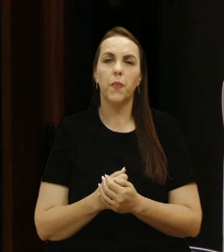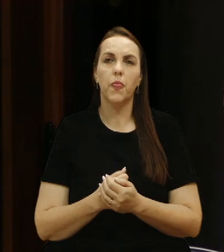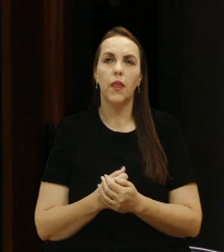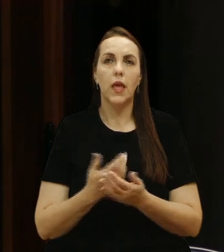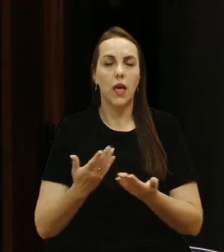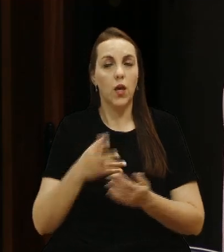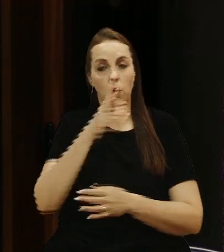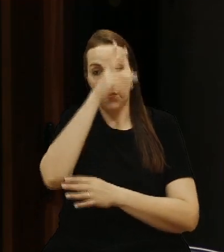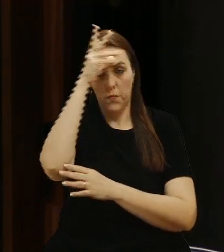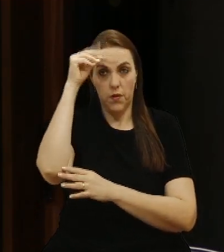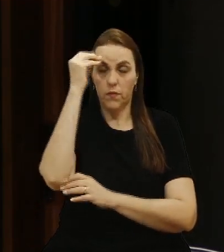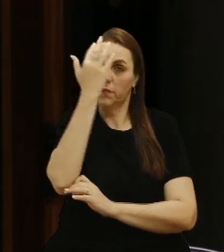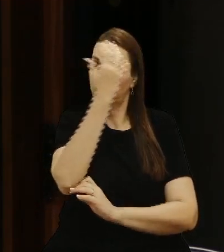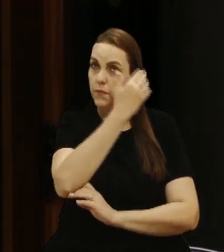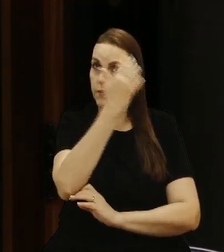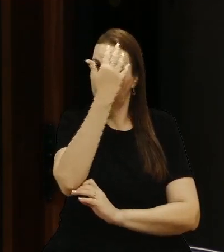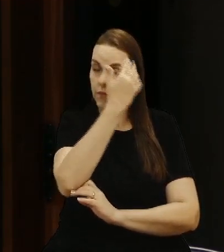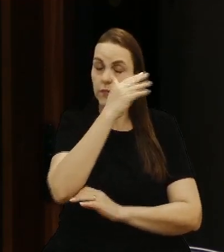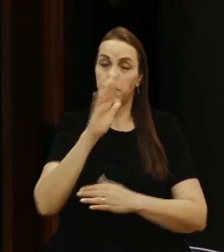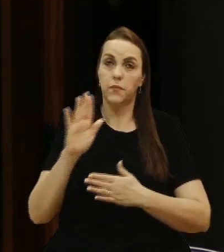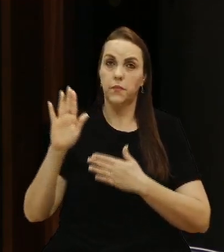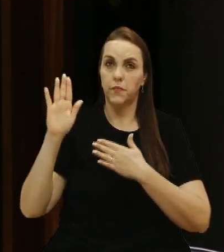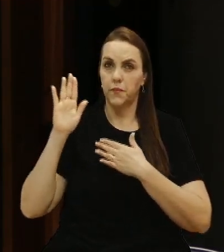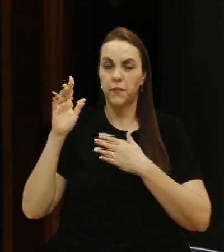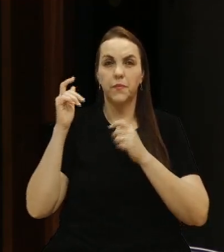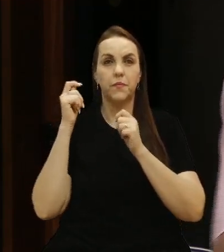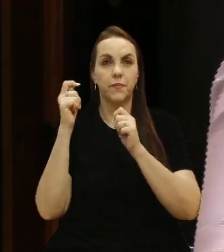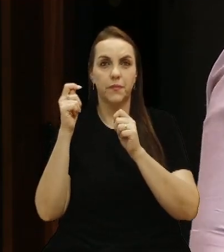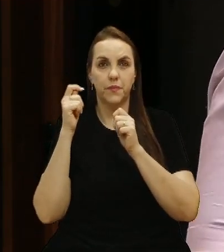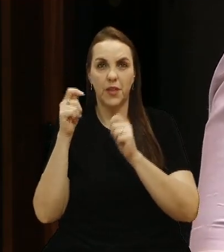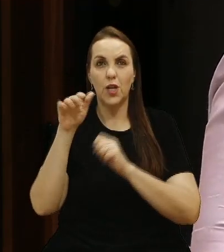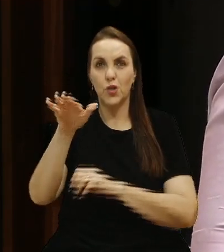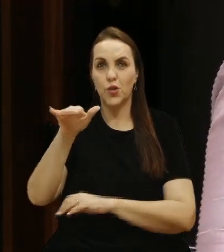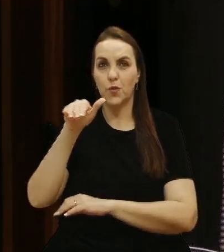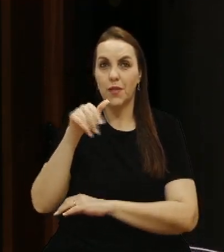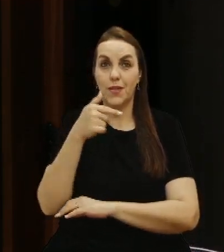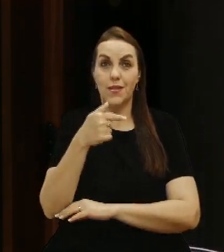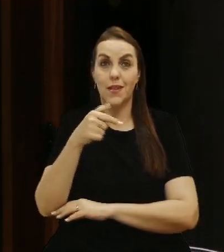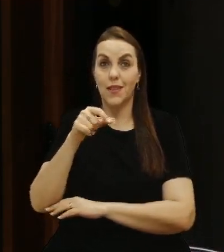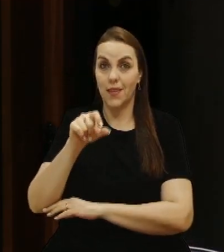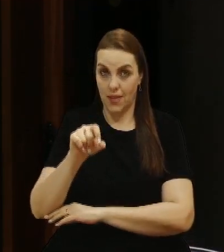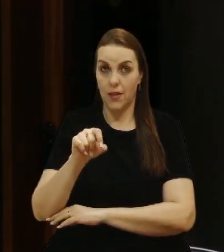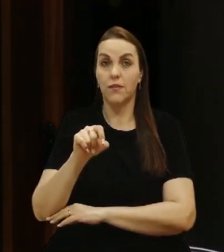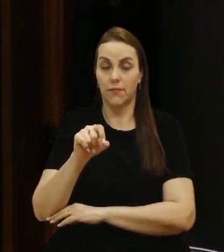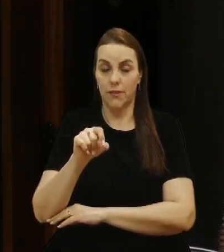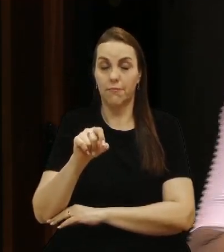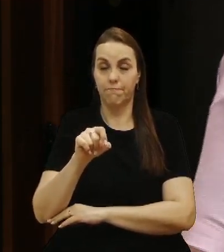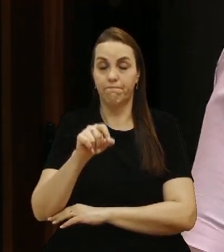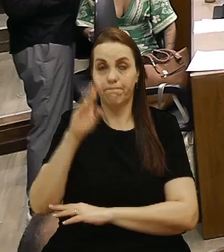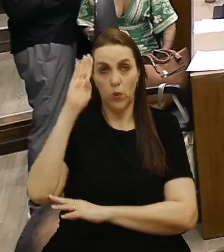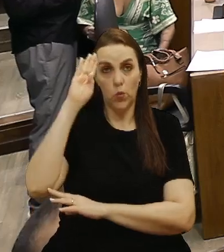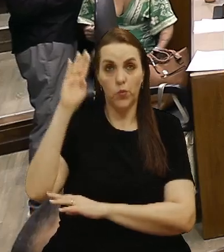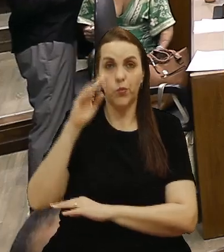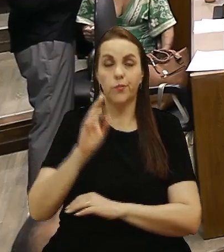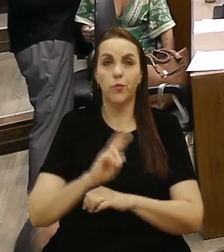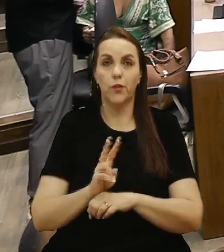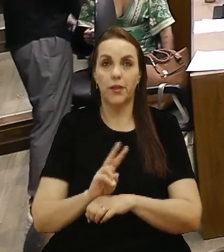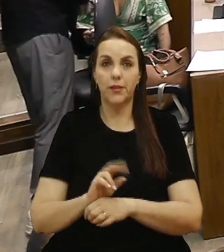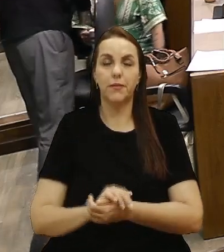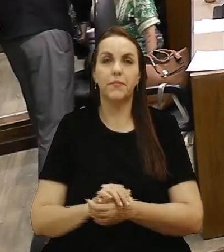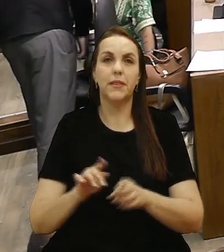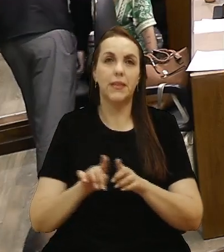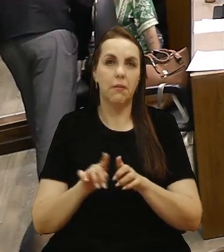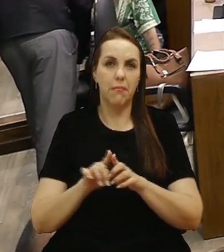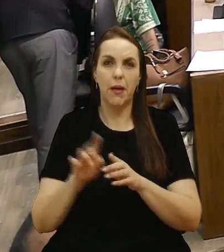o prefeito Adiló prometeu na campanha que chamaria 70 guardas. Assim como ele prometeu na campanha que não ia privatizar a